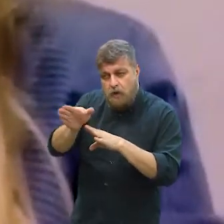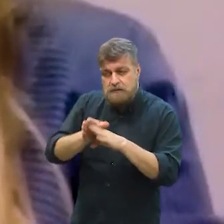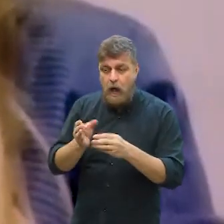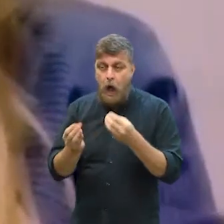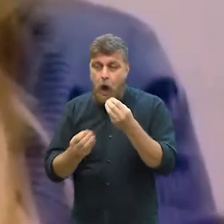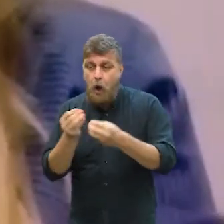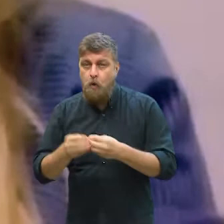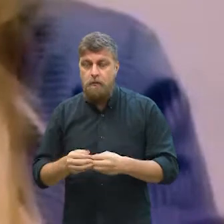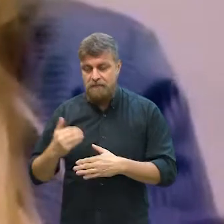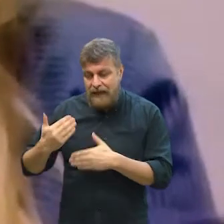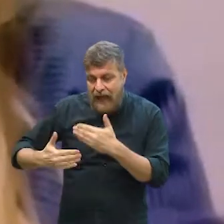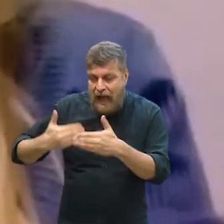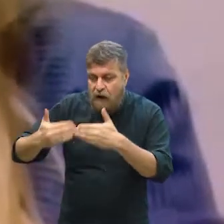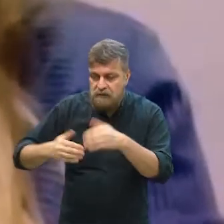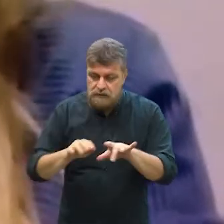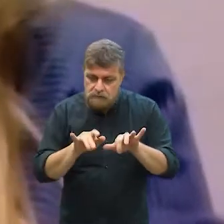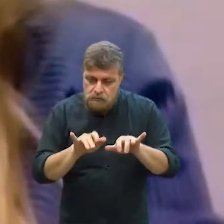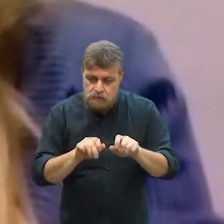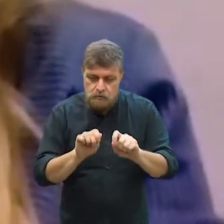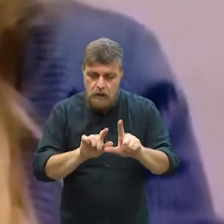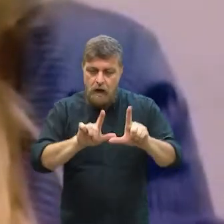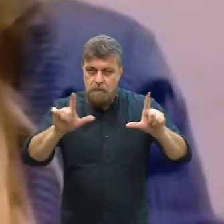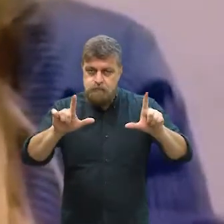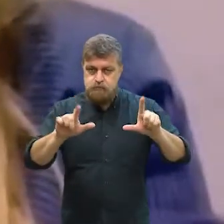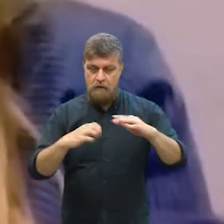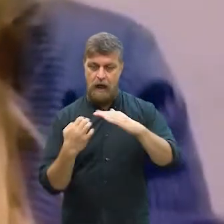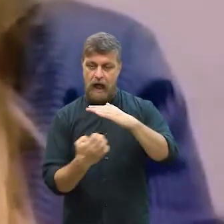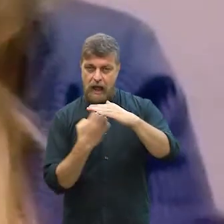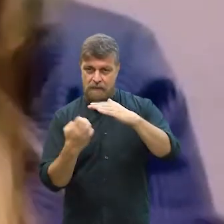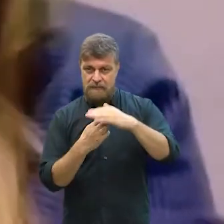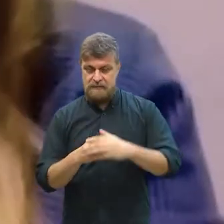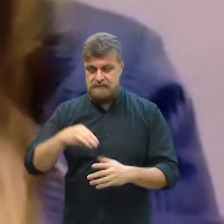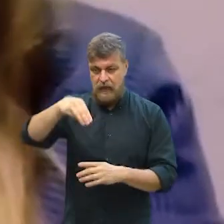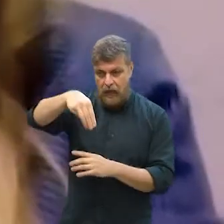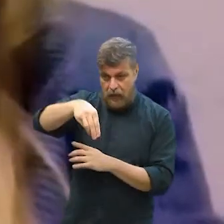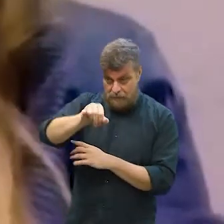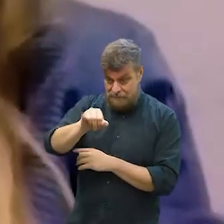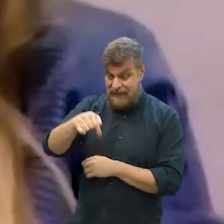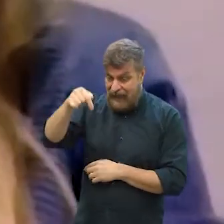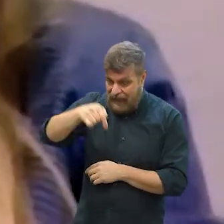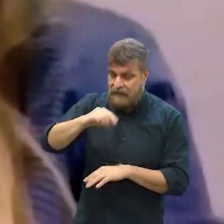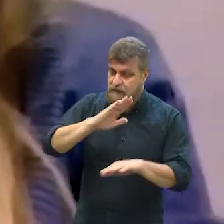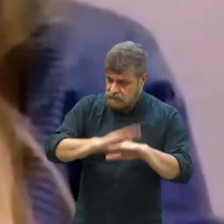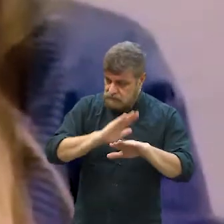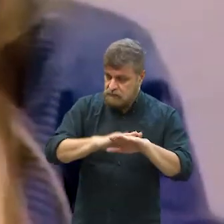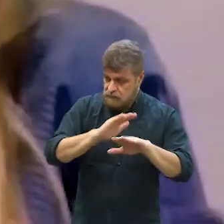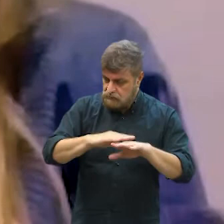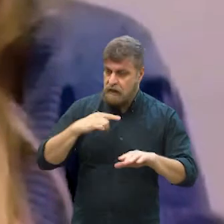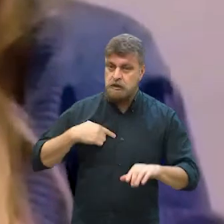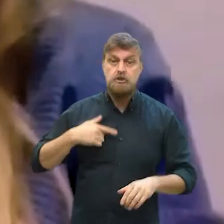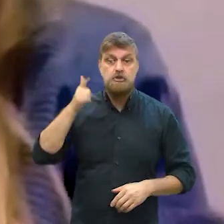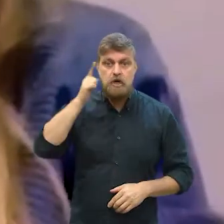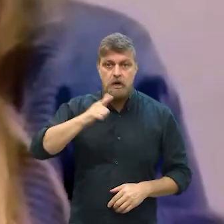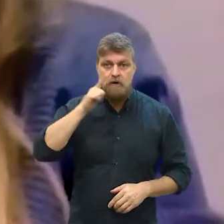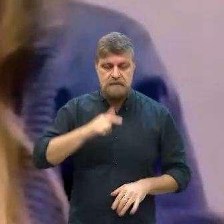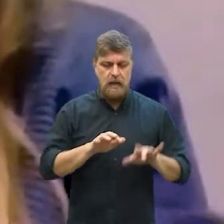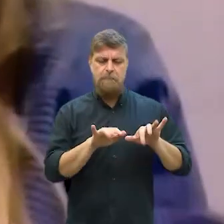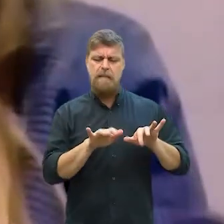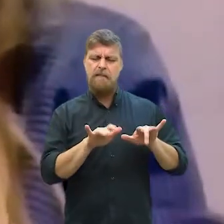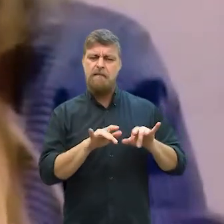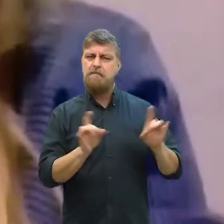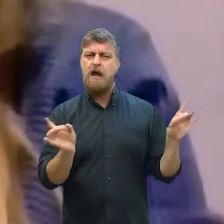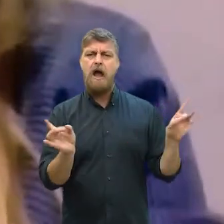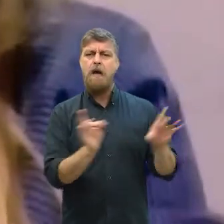o empresário de qual que será o processo da abertura da empresa. Se for MEI, microempreendedor individual, aqui mesmo no Sebrae